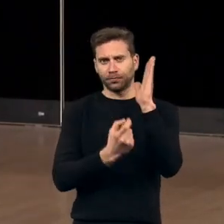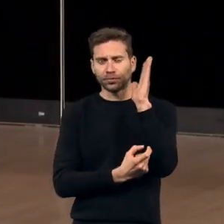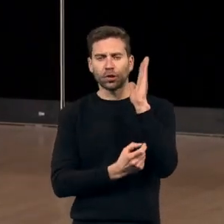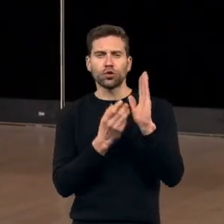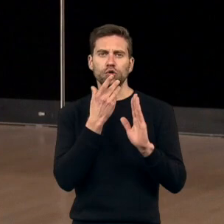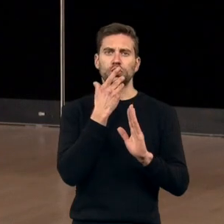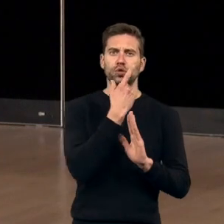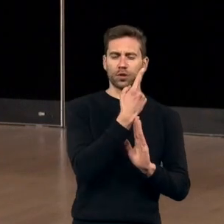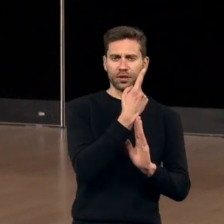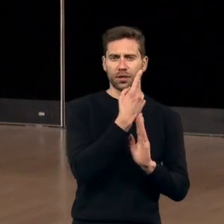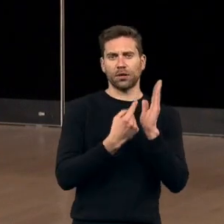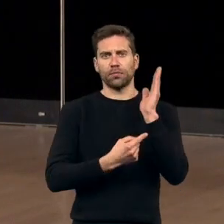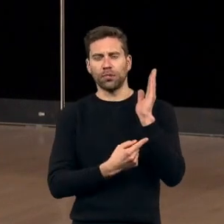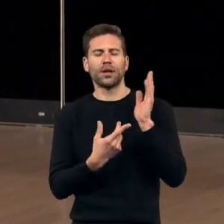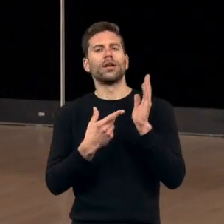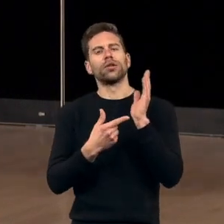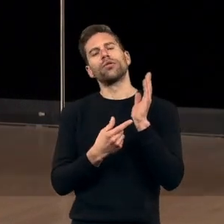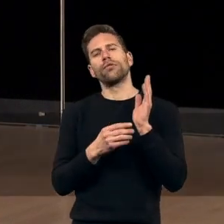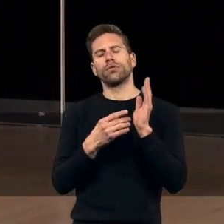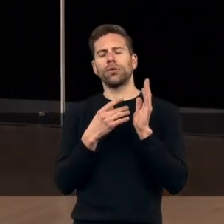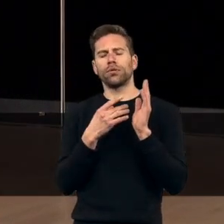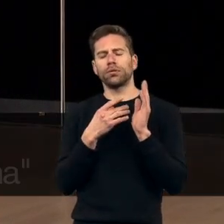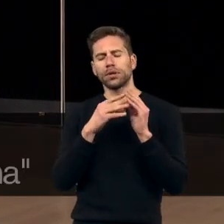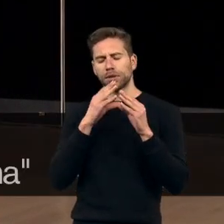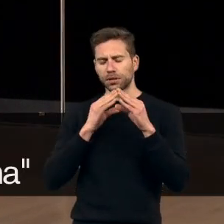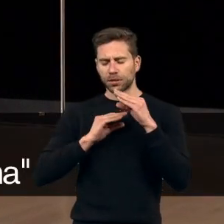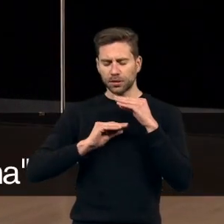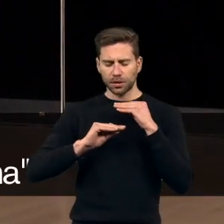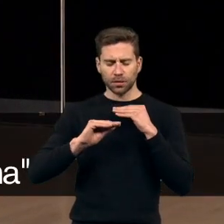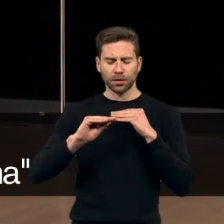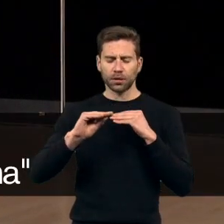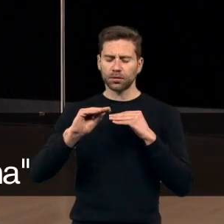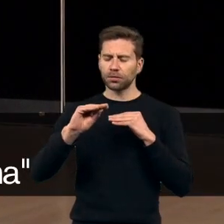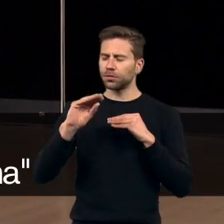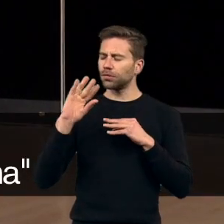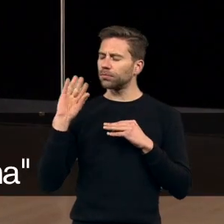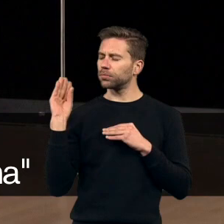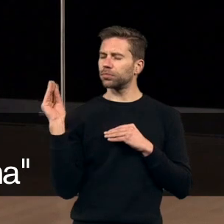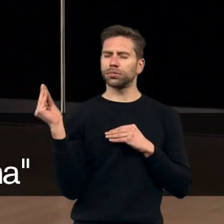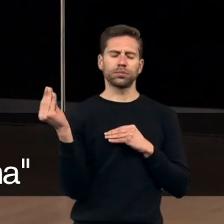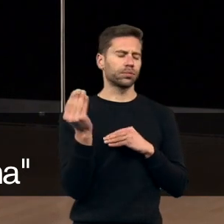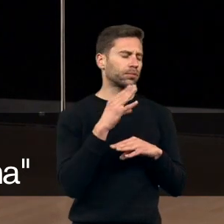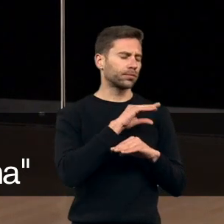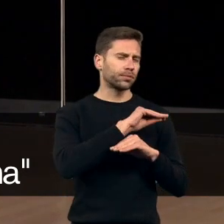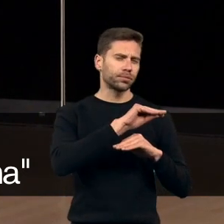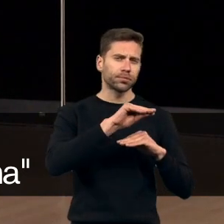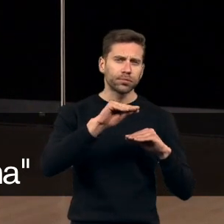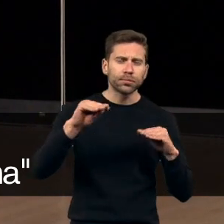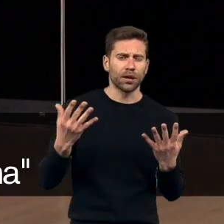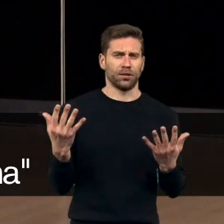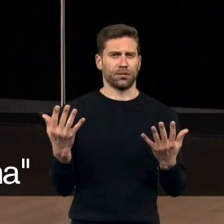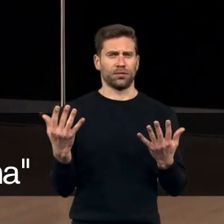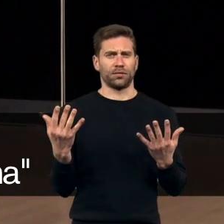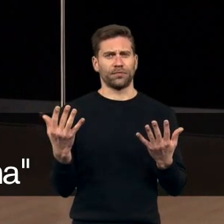Sozinho e um silêncio comovido da minha alma, não é? No fundo, é sozinho no silêncio comovido da alma, é algo que